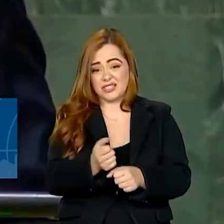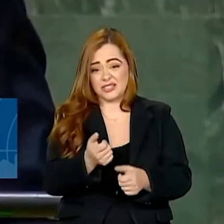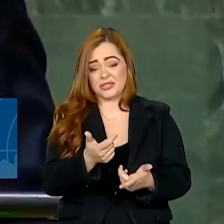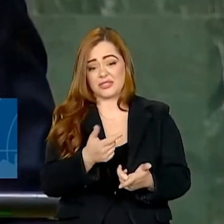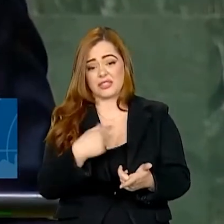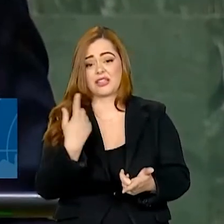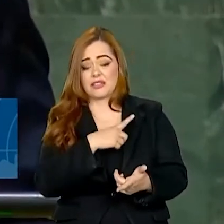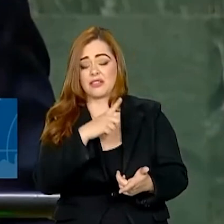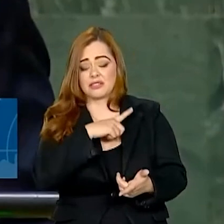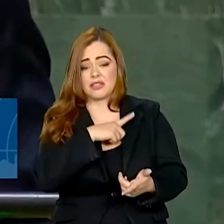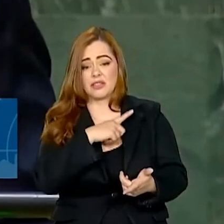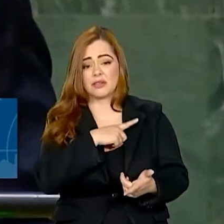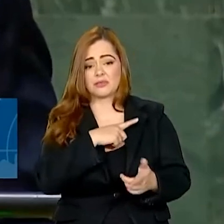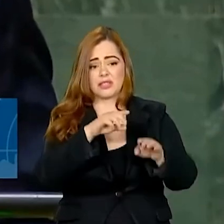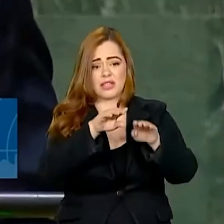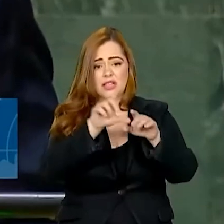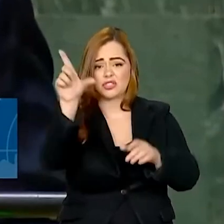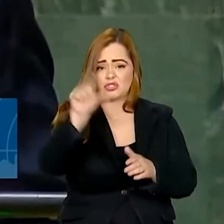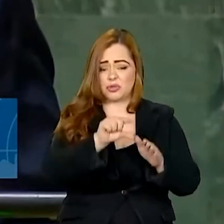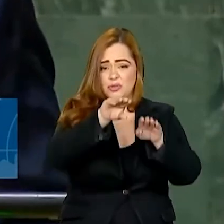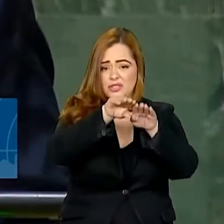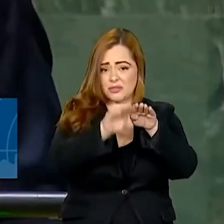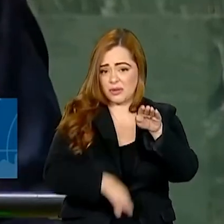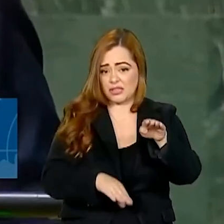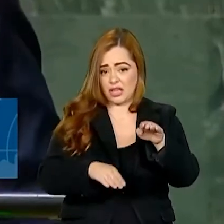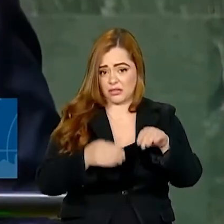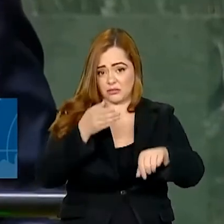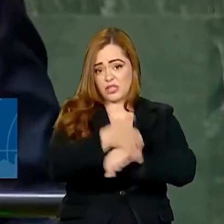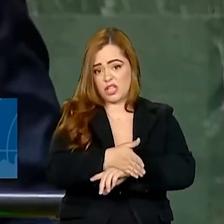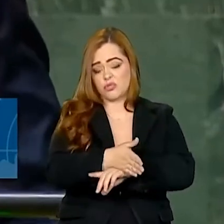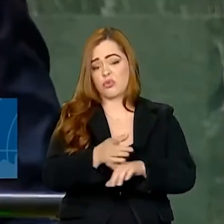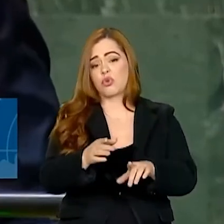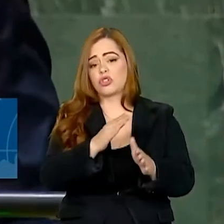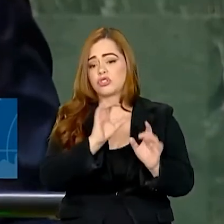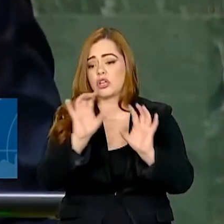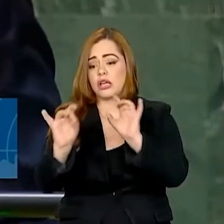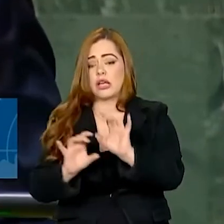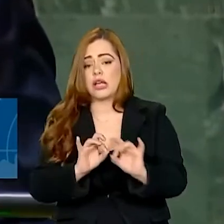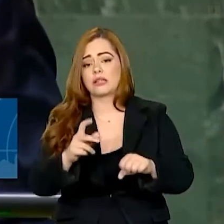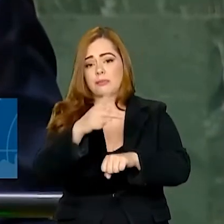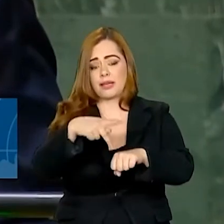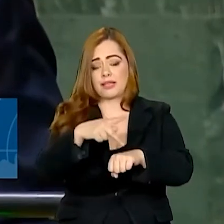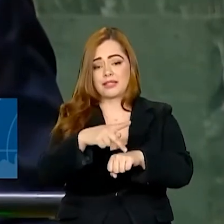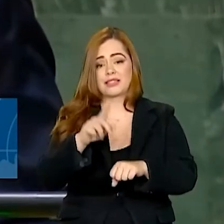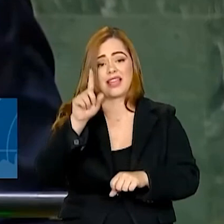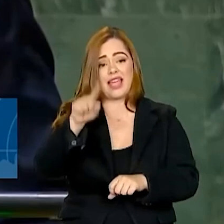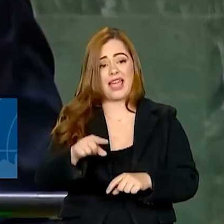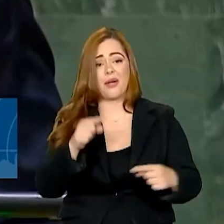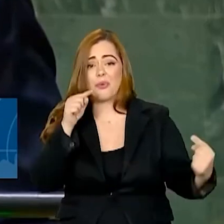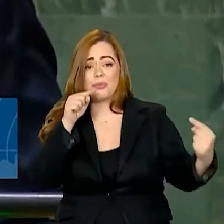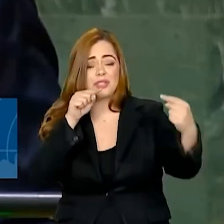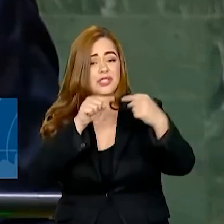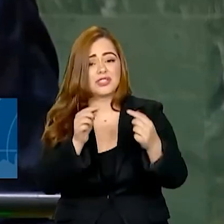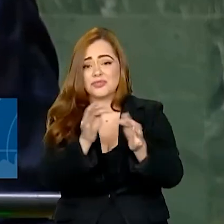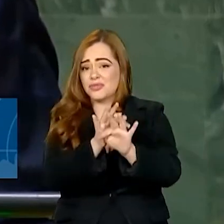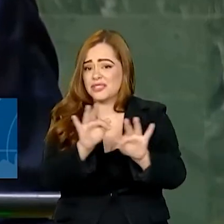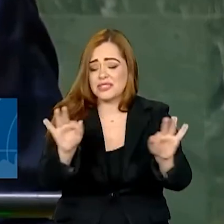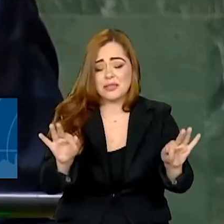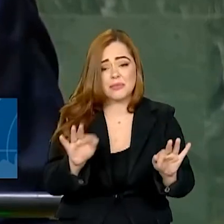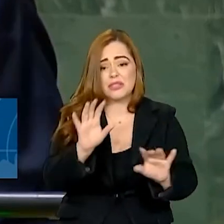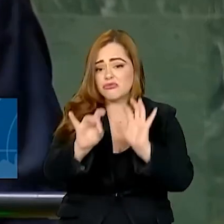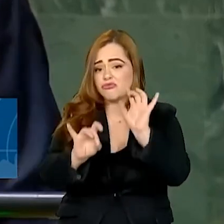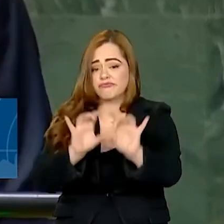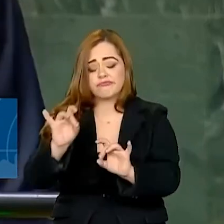a redução da desigualdade dentro dos países e entre eles deveria se tornar o objetivo síntese da